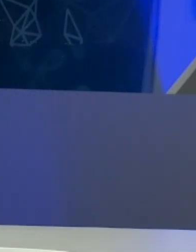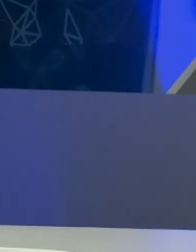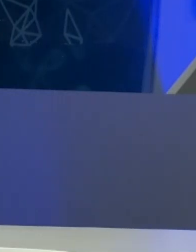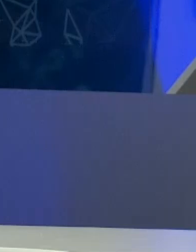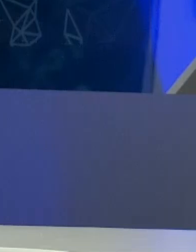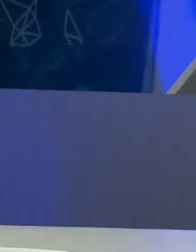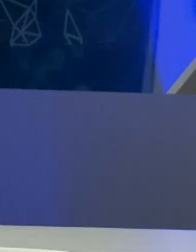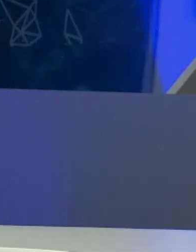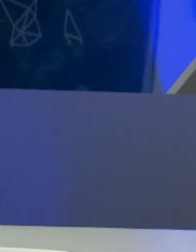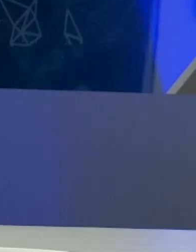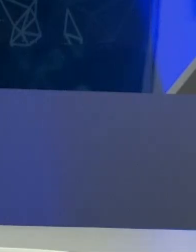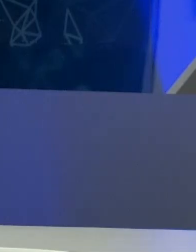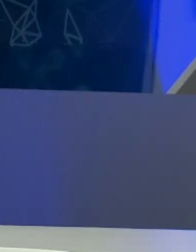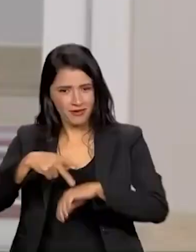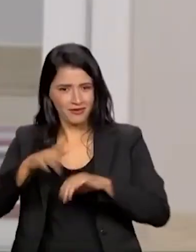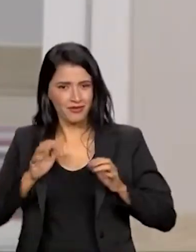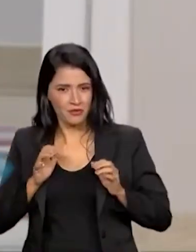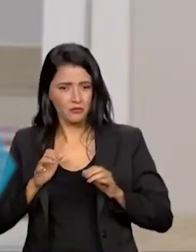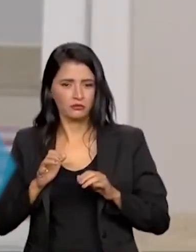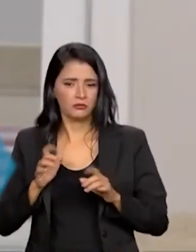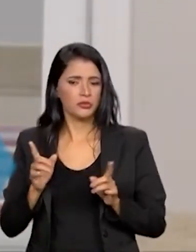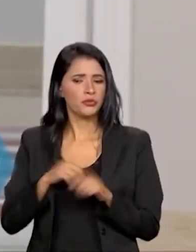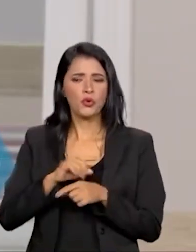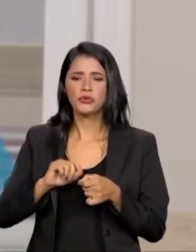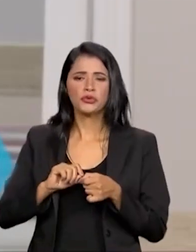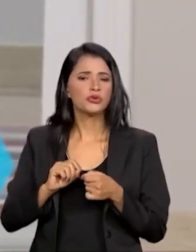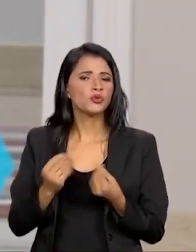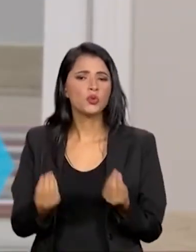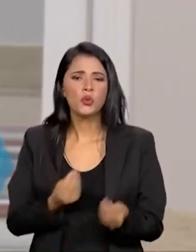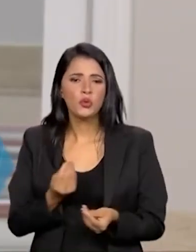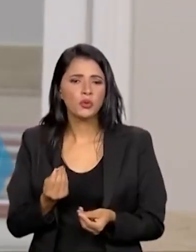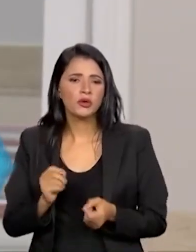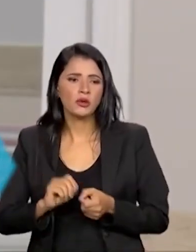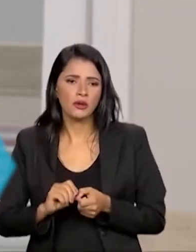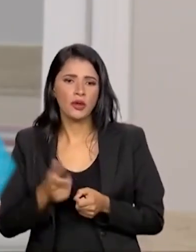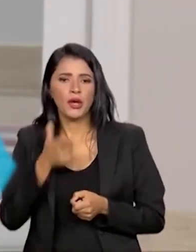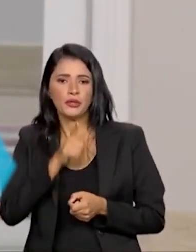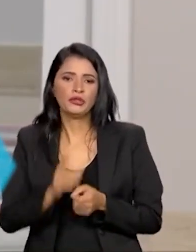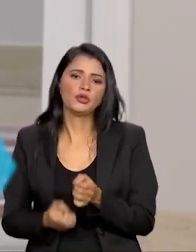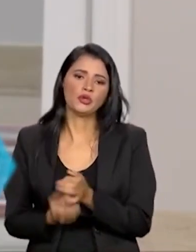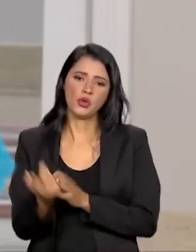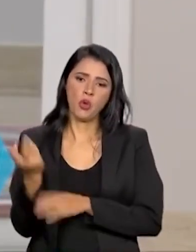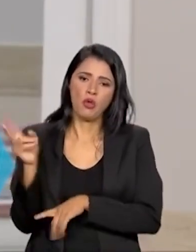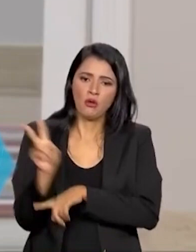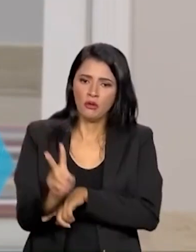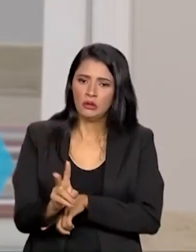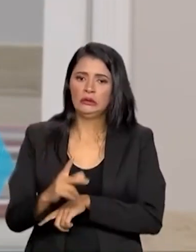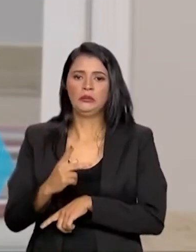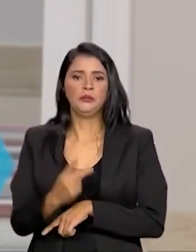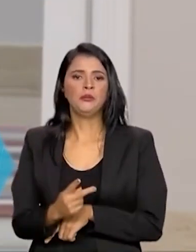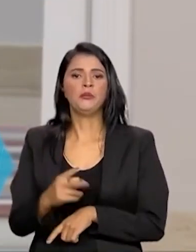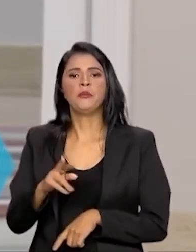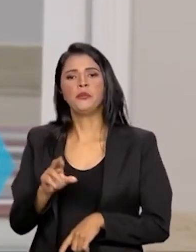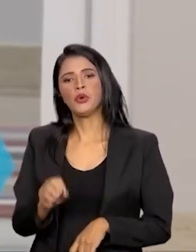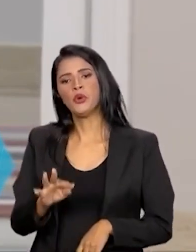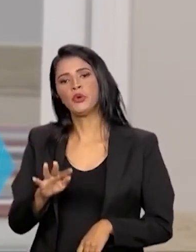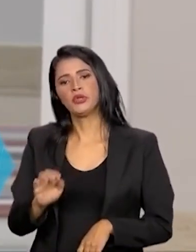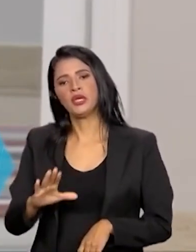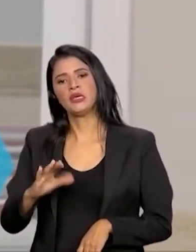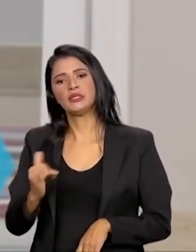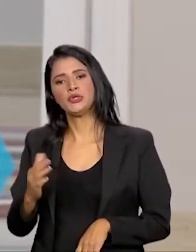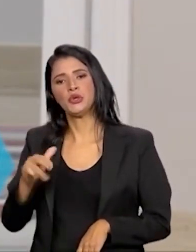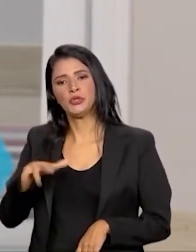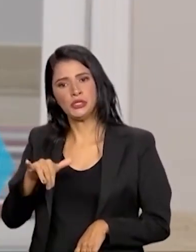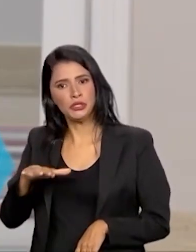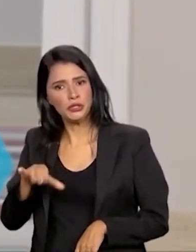ciência e tecnologia a viagem faz parte de uma intensa agenda que Lula se comprometeu depois de assumir a presidência